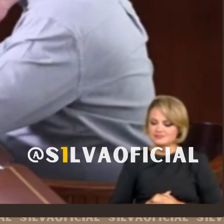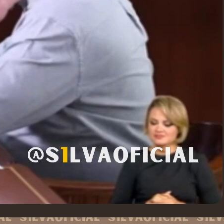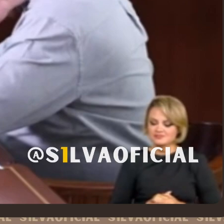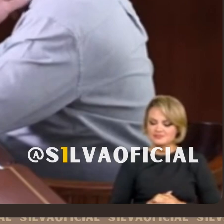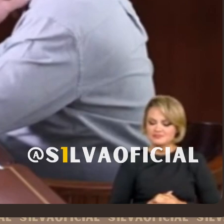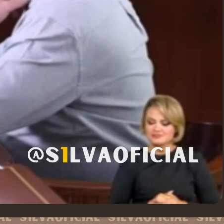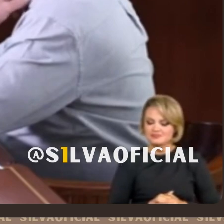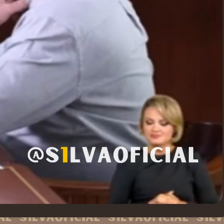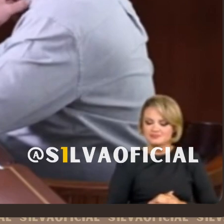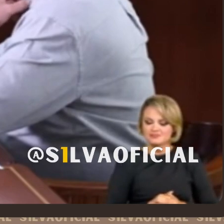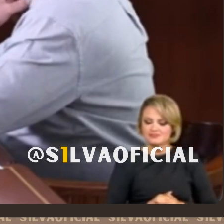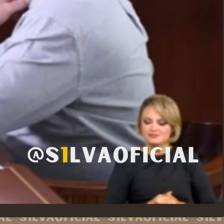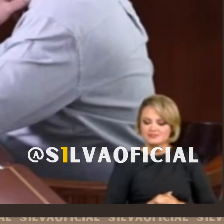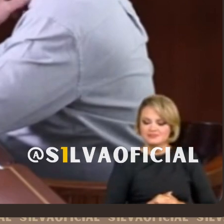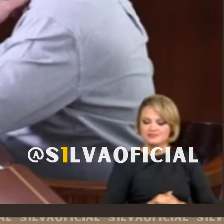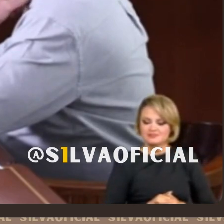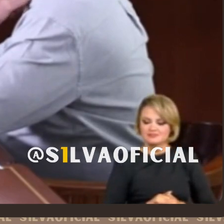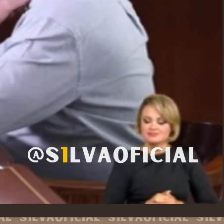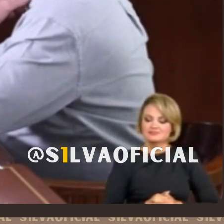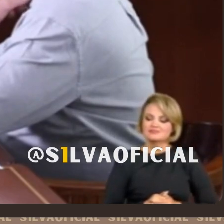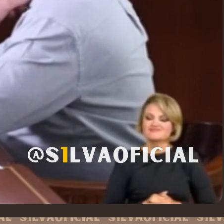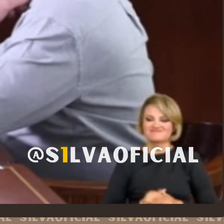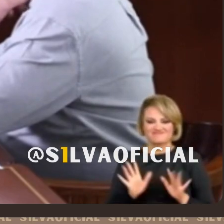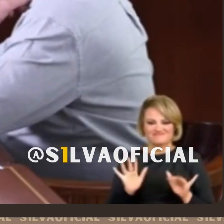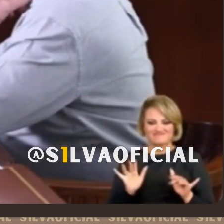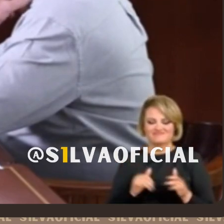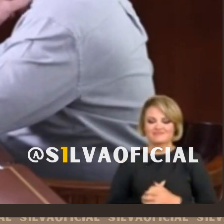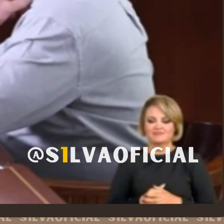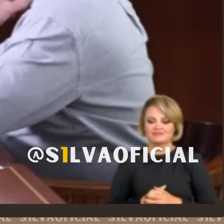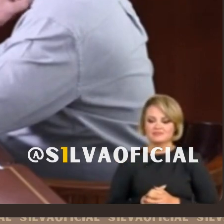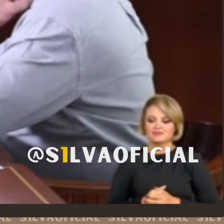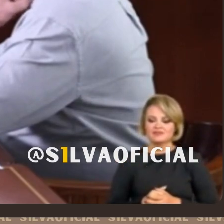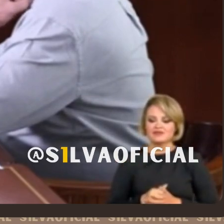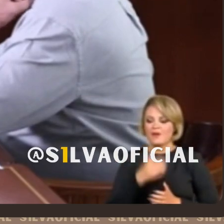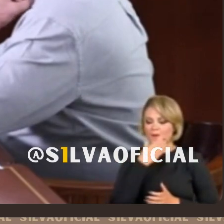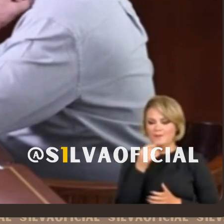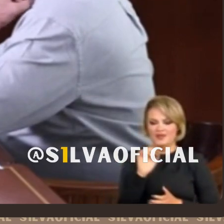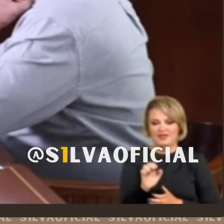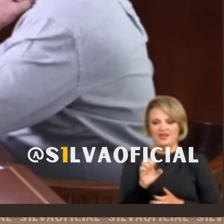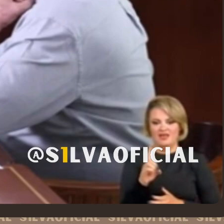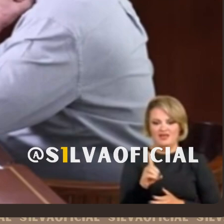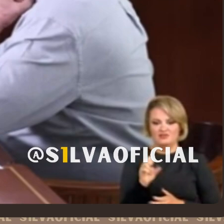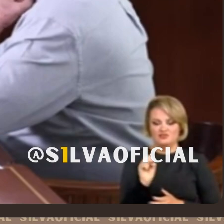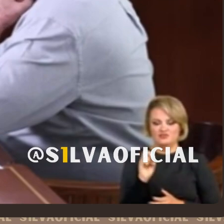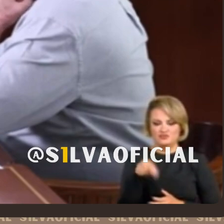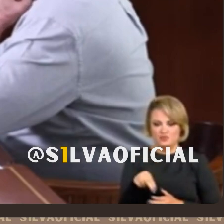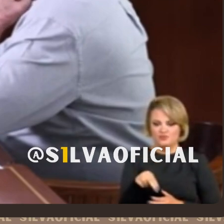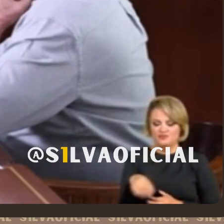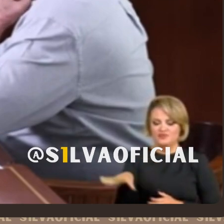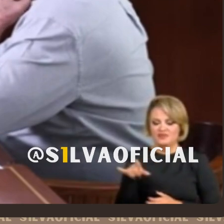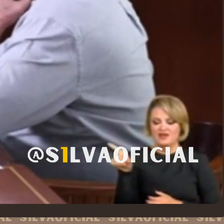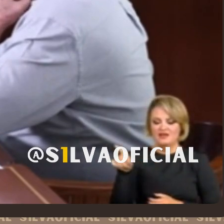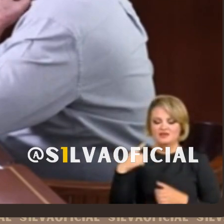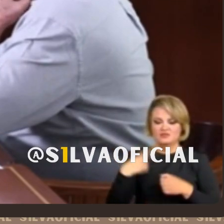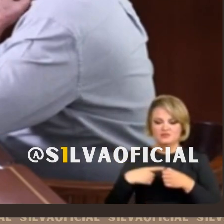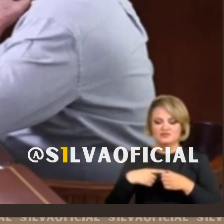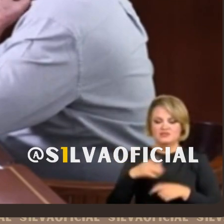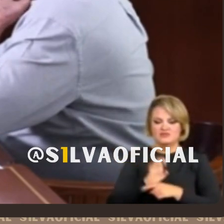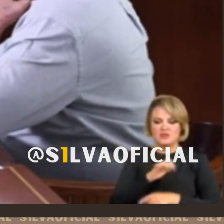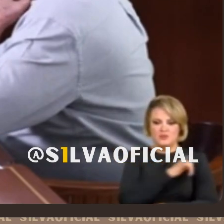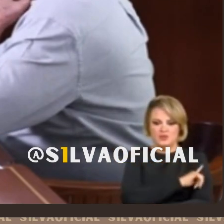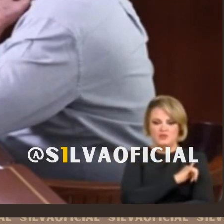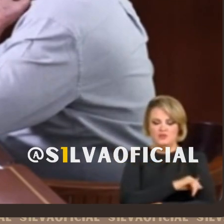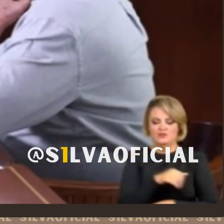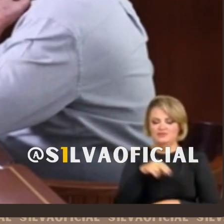Presidente, eu sou Edson, né? Aqui do Metalúrgico de Niterói, ansioso pela retomada da indústria naval e gostaria de